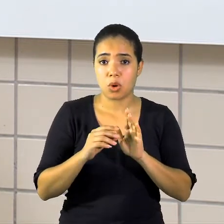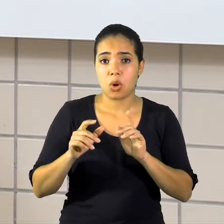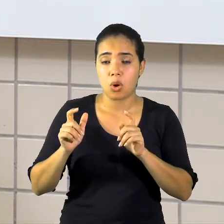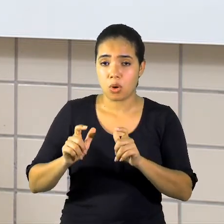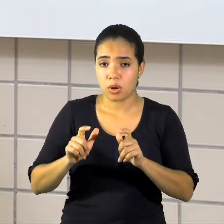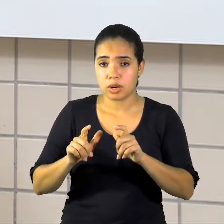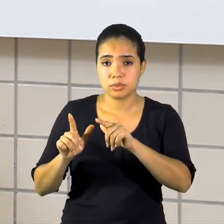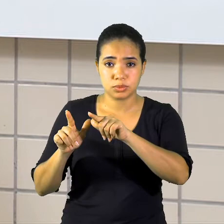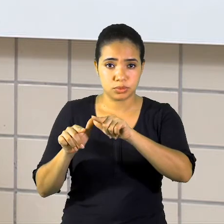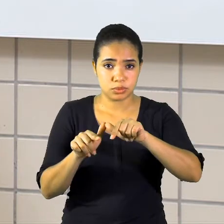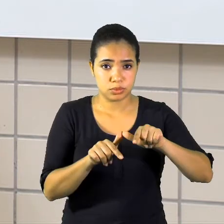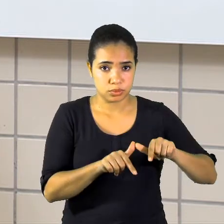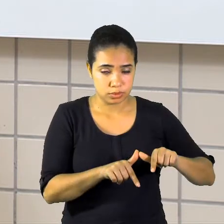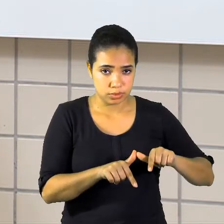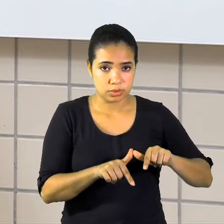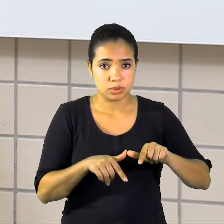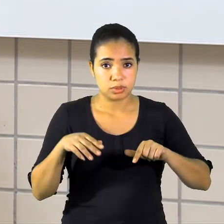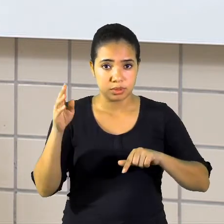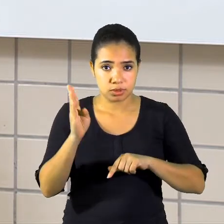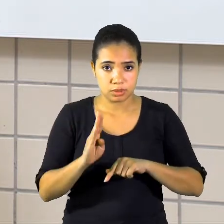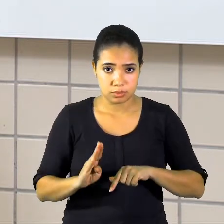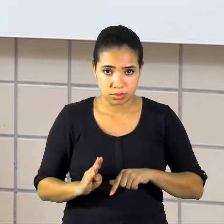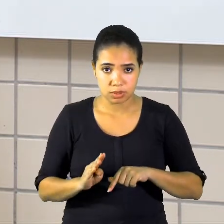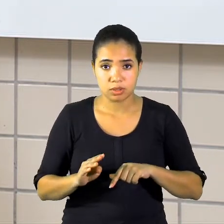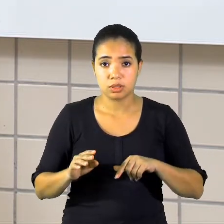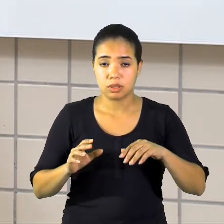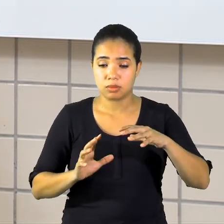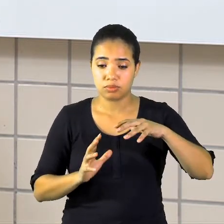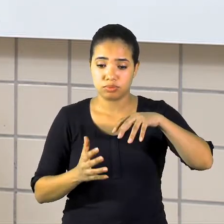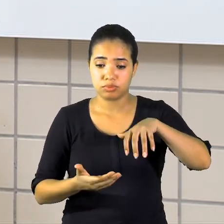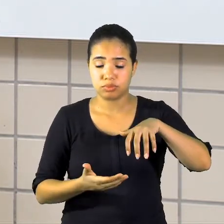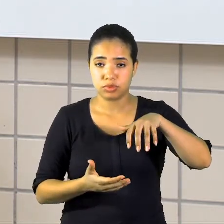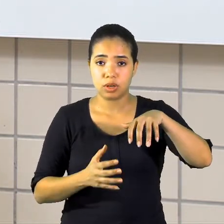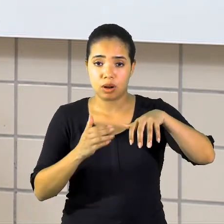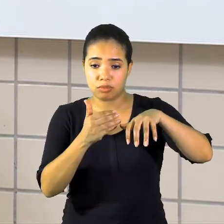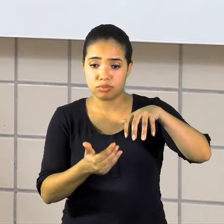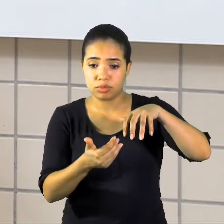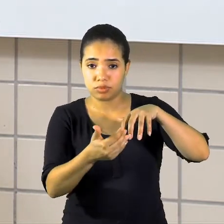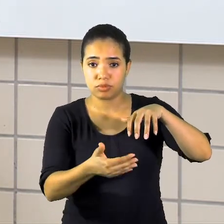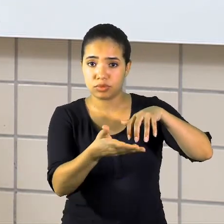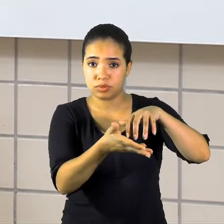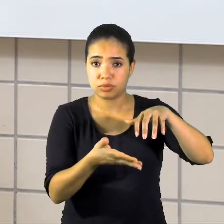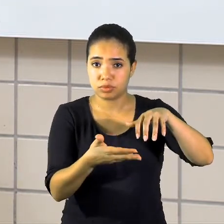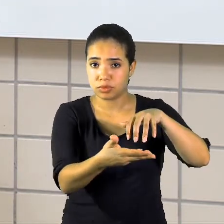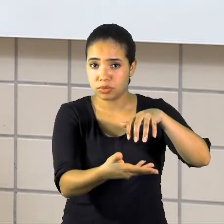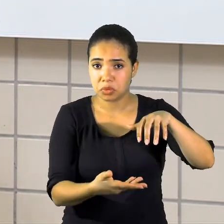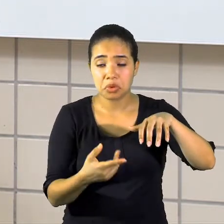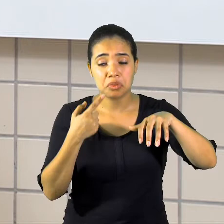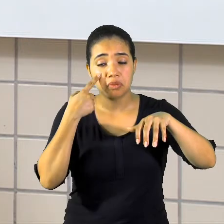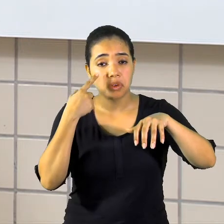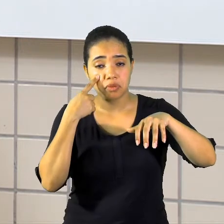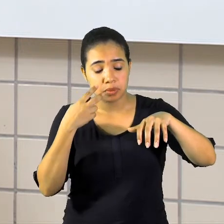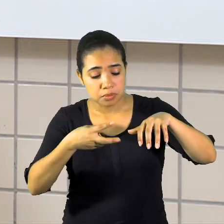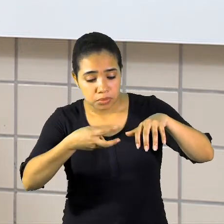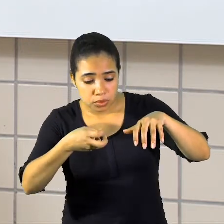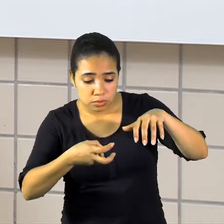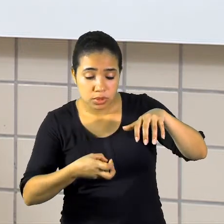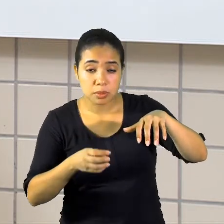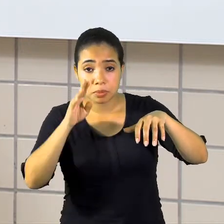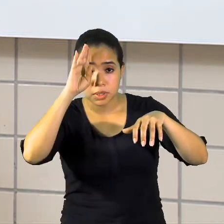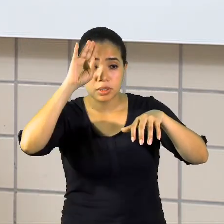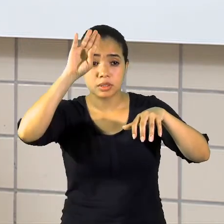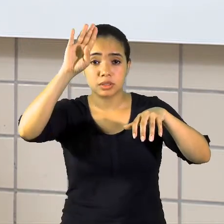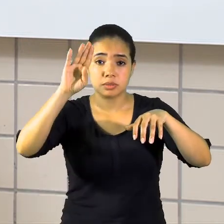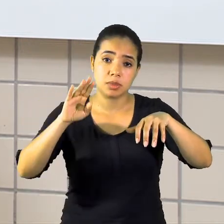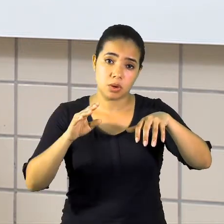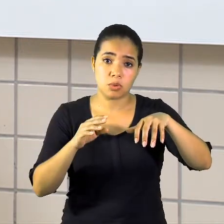localização geográfica do Brasil com latitude e longitude. E aí vocês vão ver qual é as principais latitudes e as